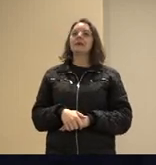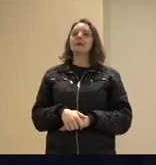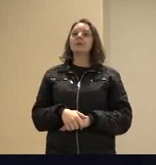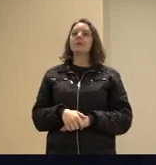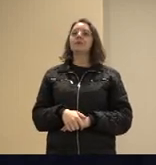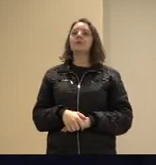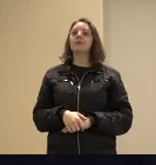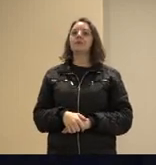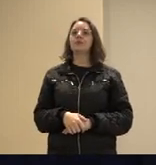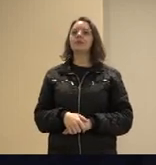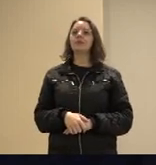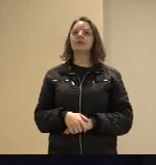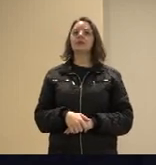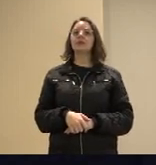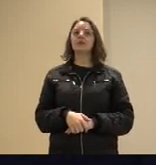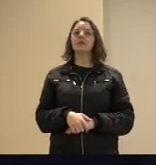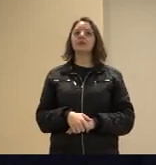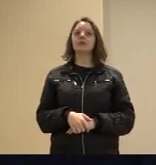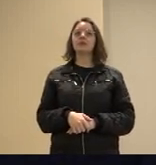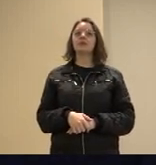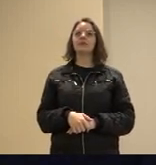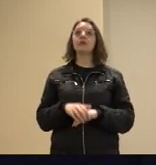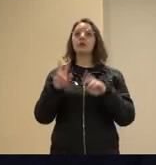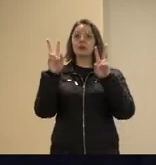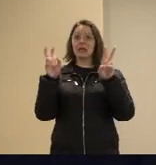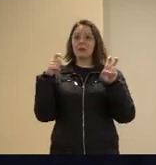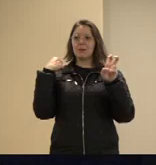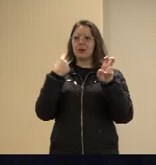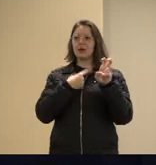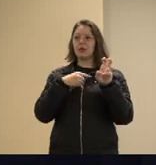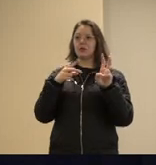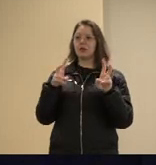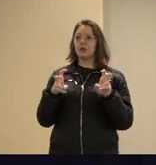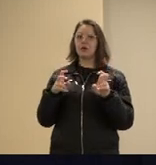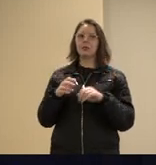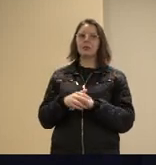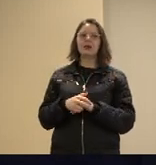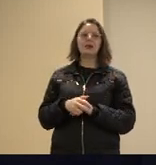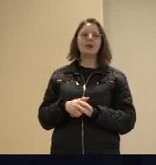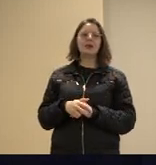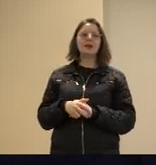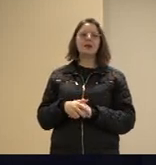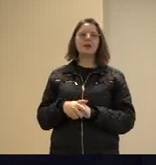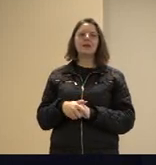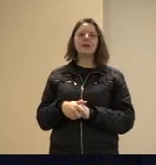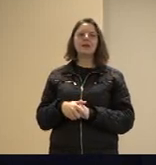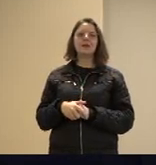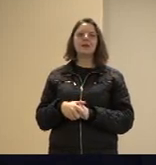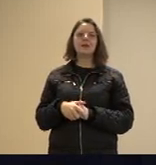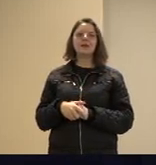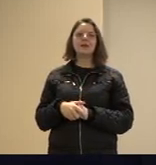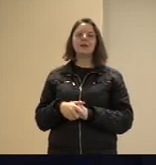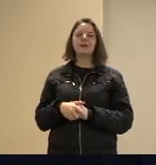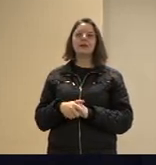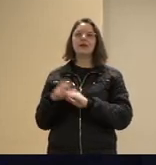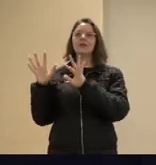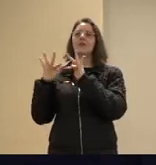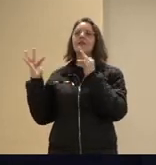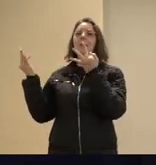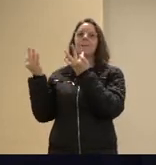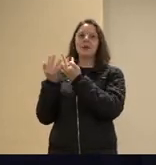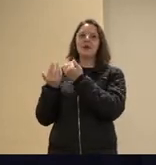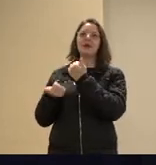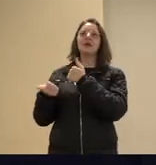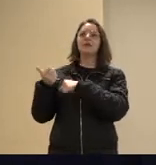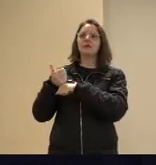O tema conosco é família, é audiência concentrada, né? Mas eu acho importante a